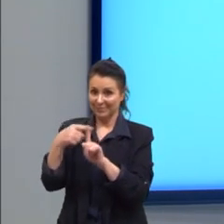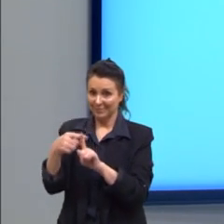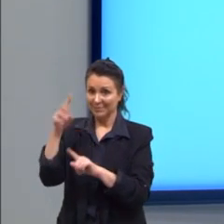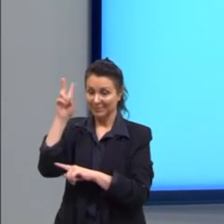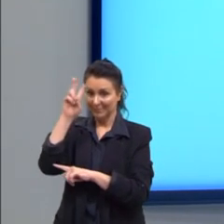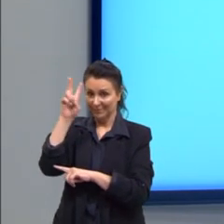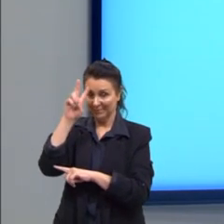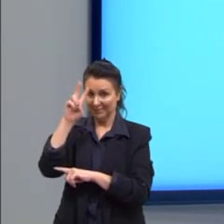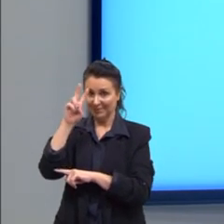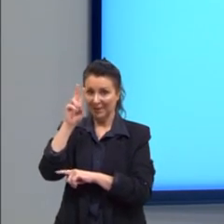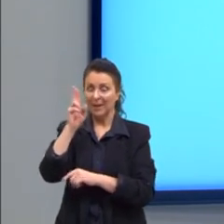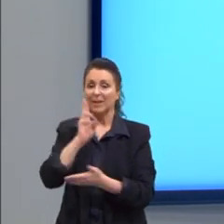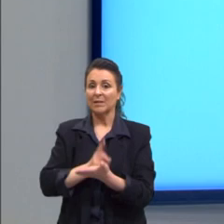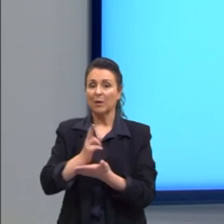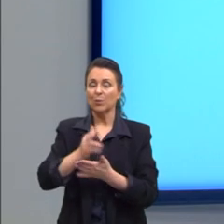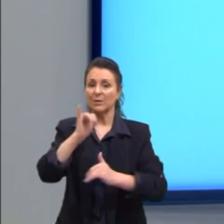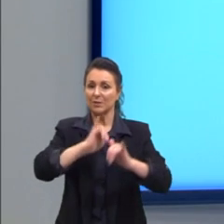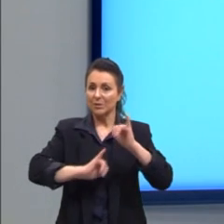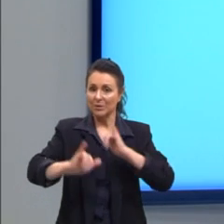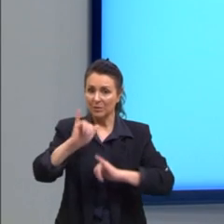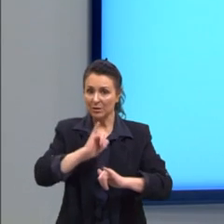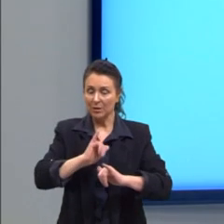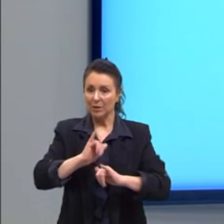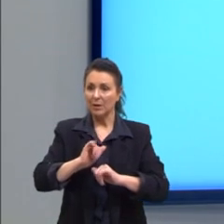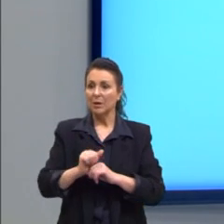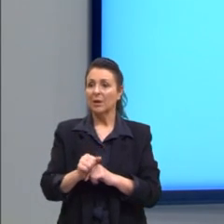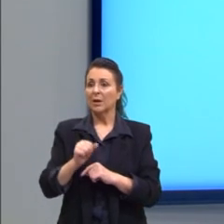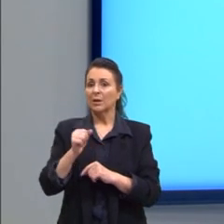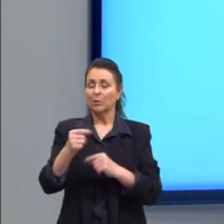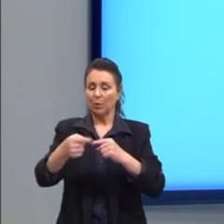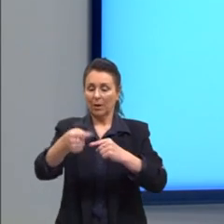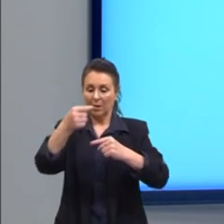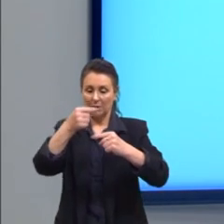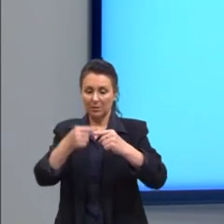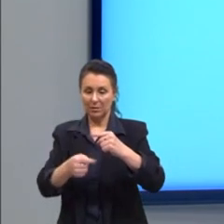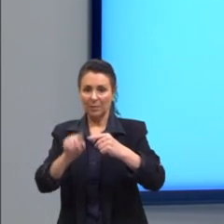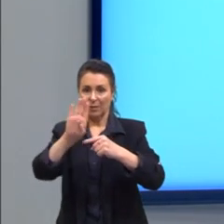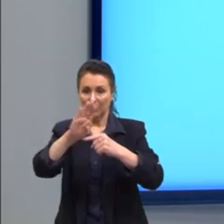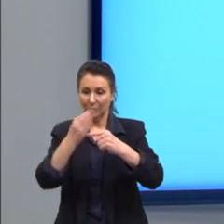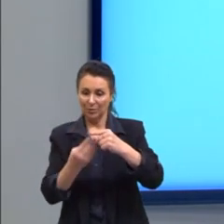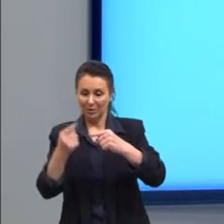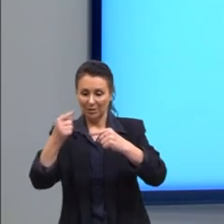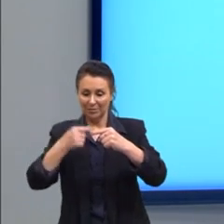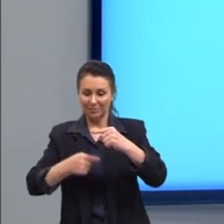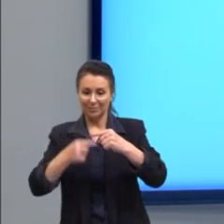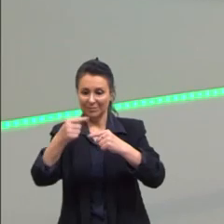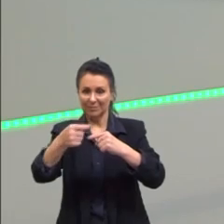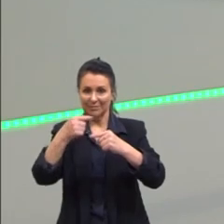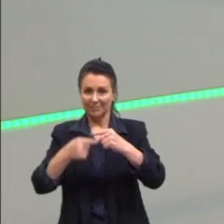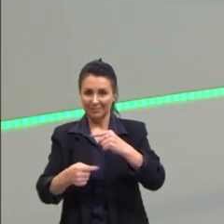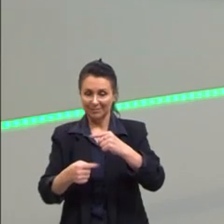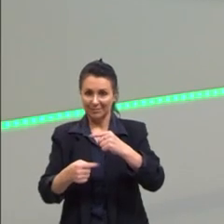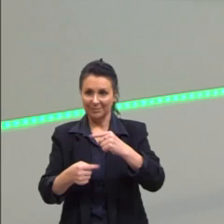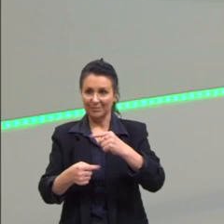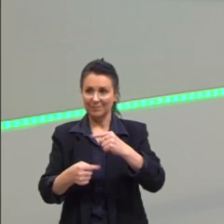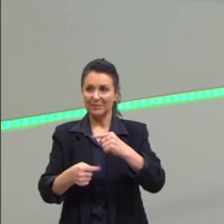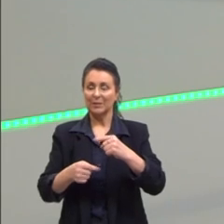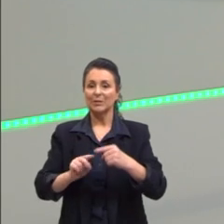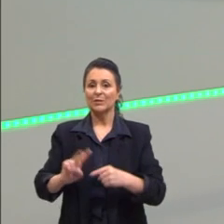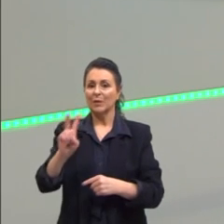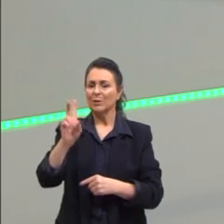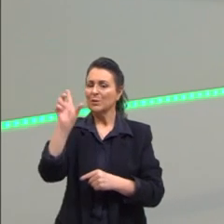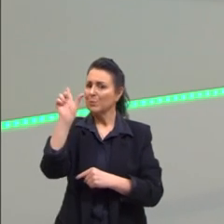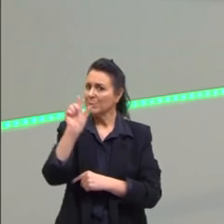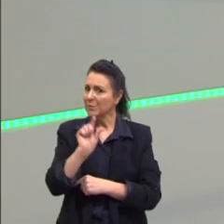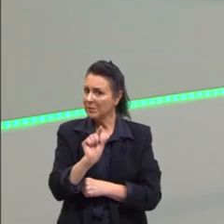vai fazer um sobre né vou colocar ela abaixo de uma fração tá para a gente entender em função até daqueles valores